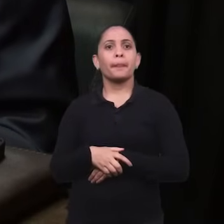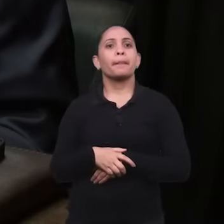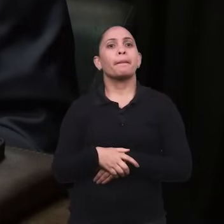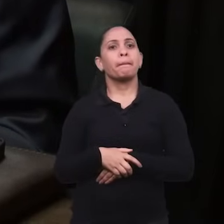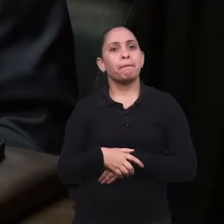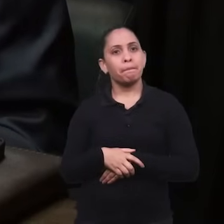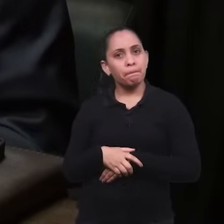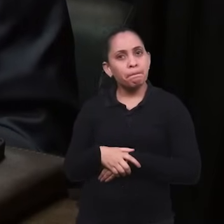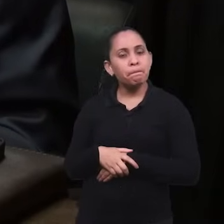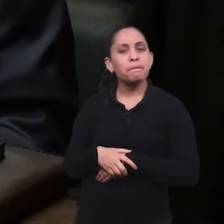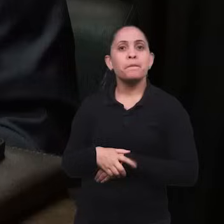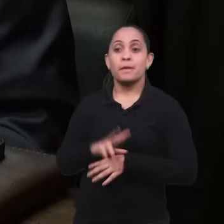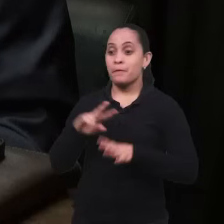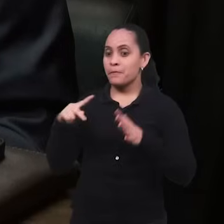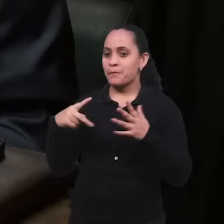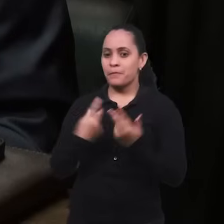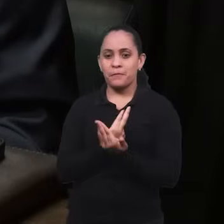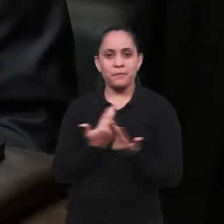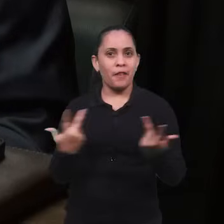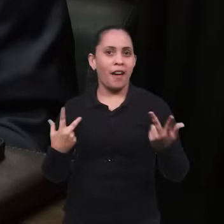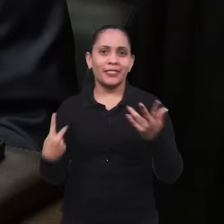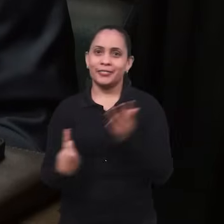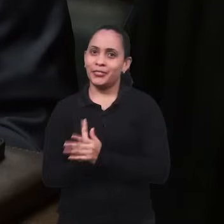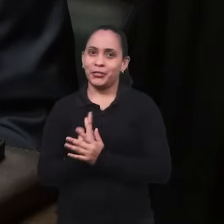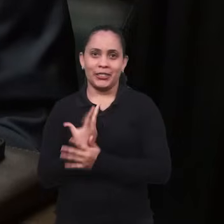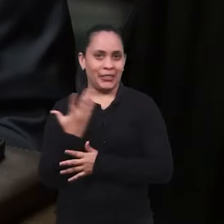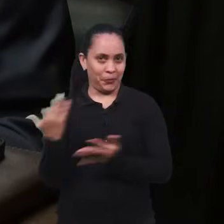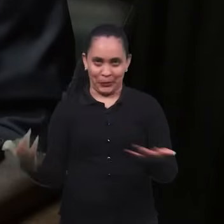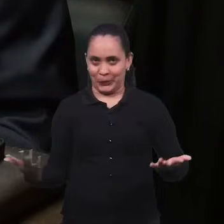de muitos acontecimentos. Uhum.